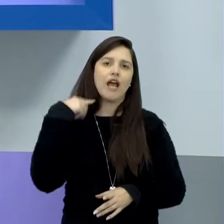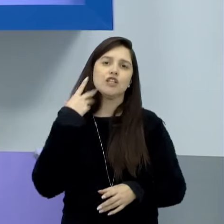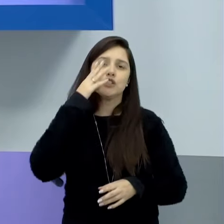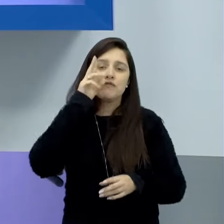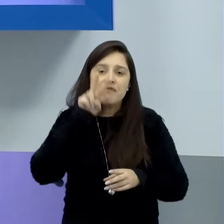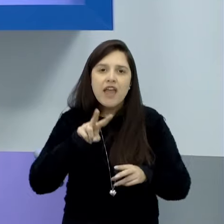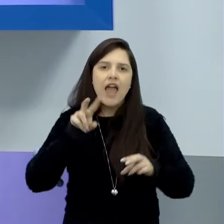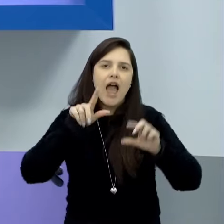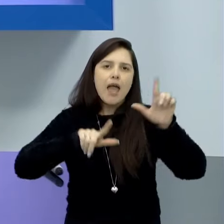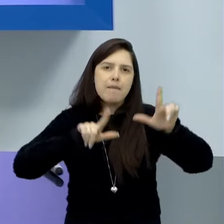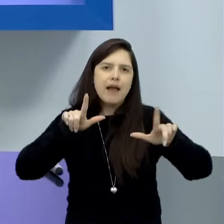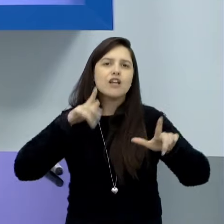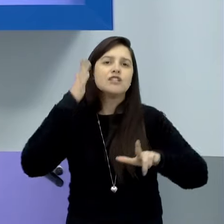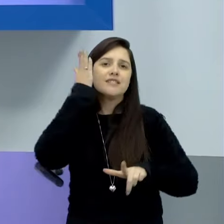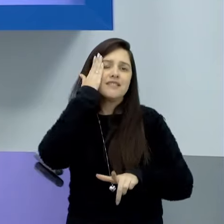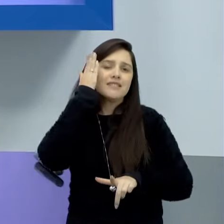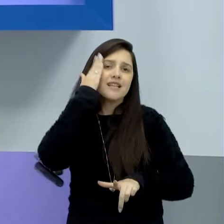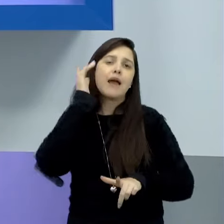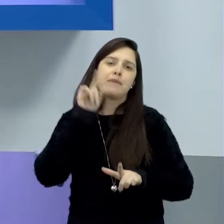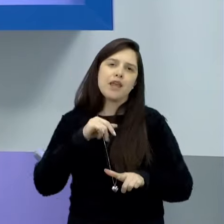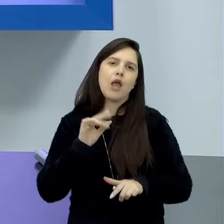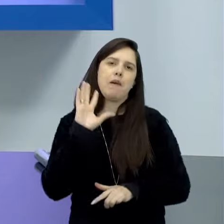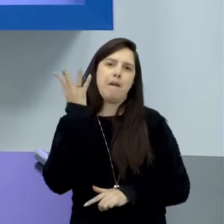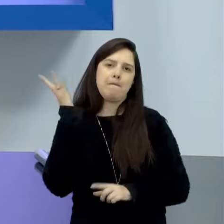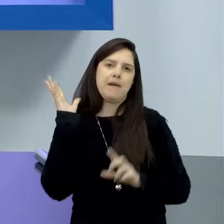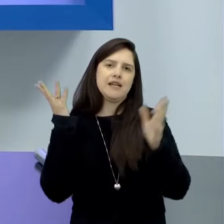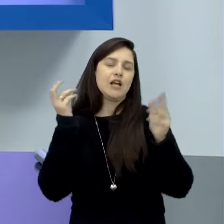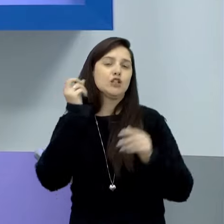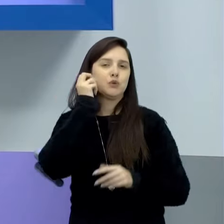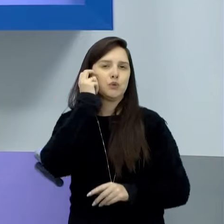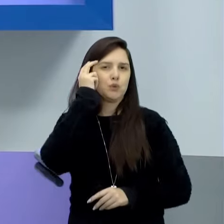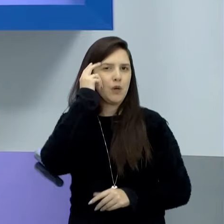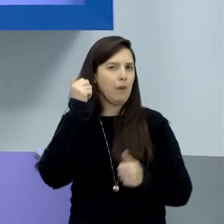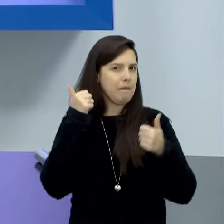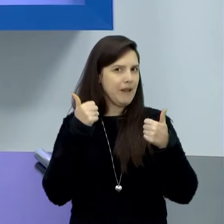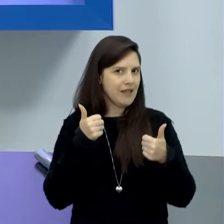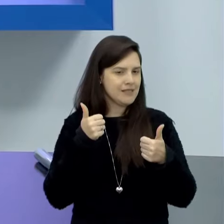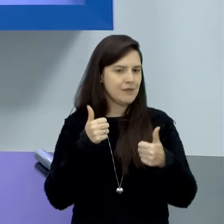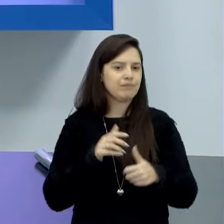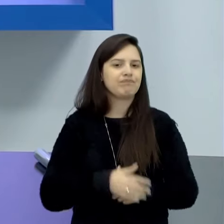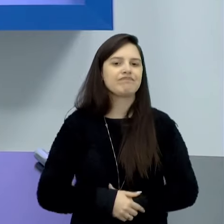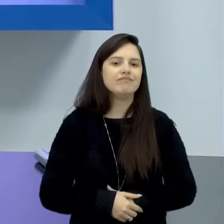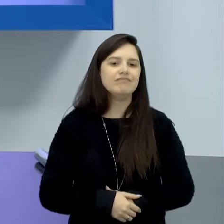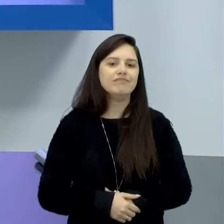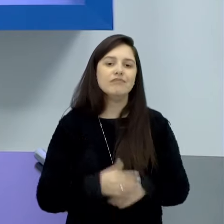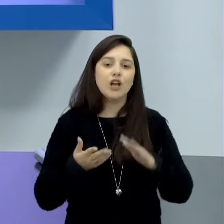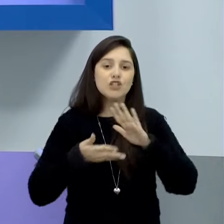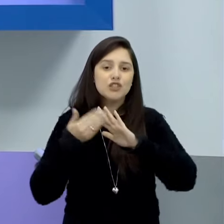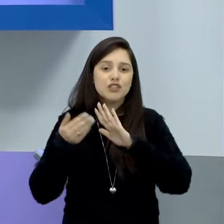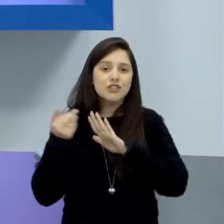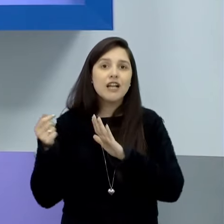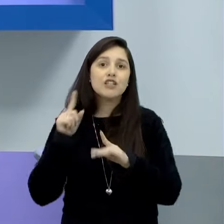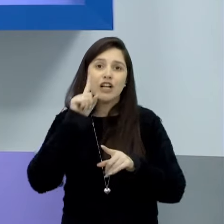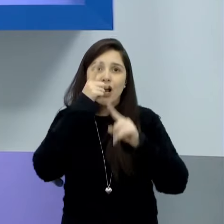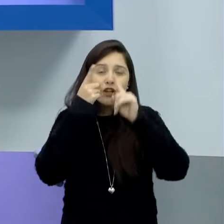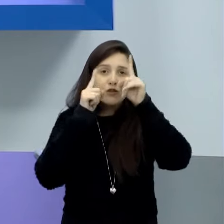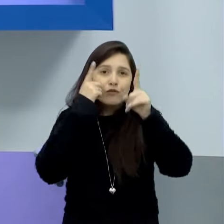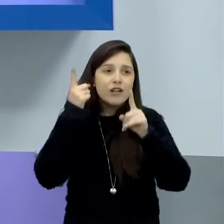imagem, a gente sabe que isso é uma paisagem cultural, beleza? Então, tiramos